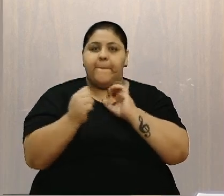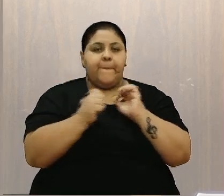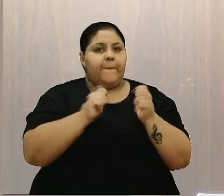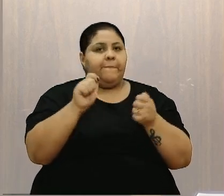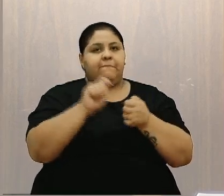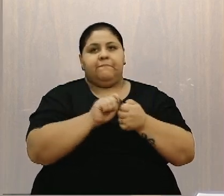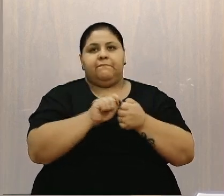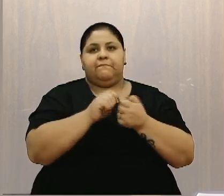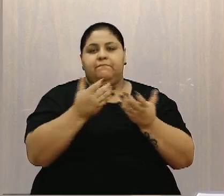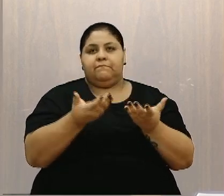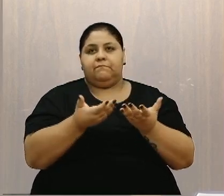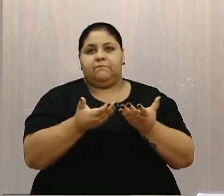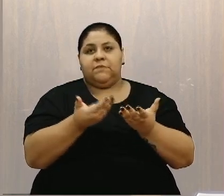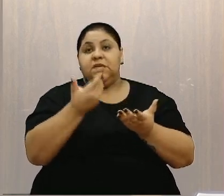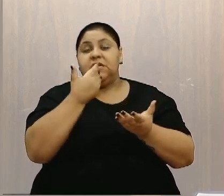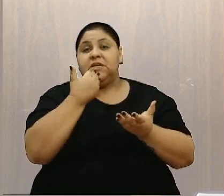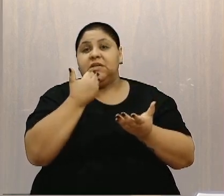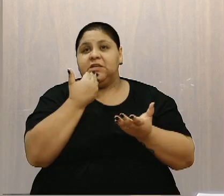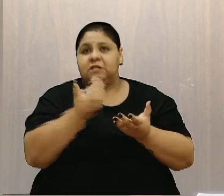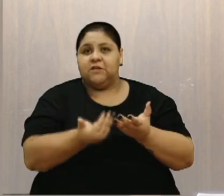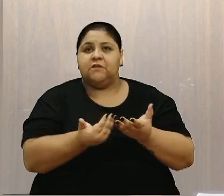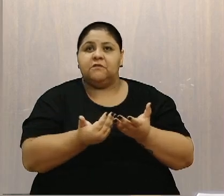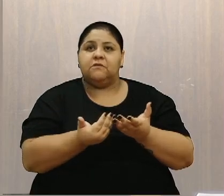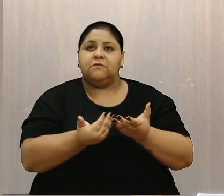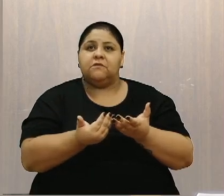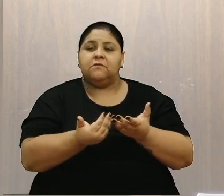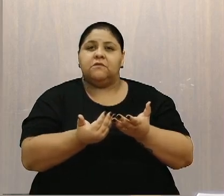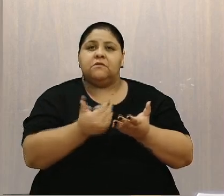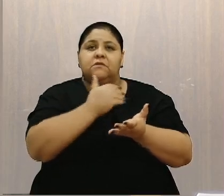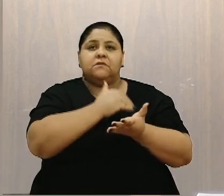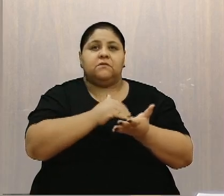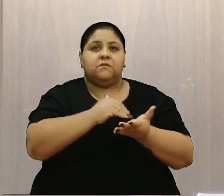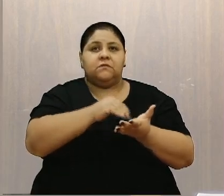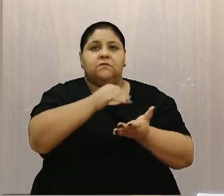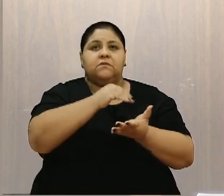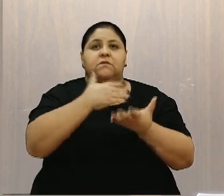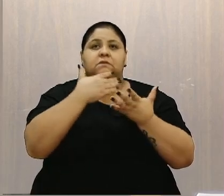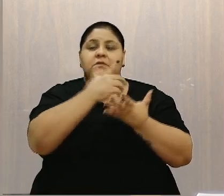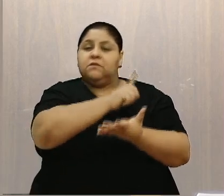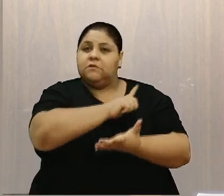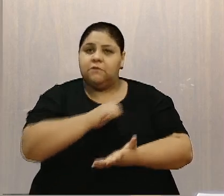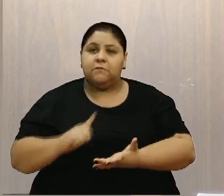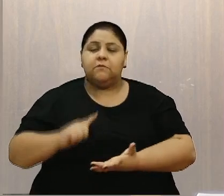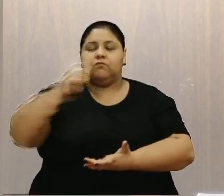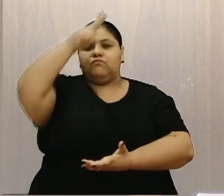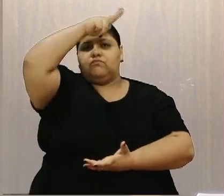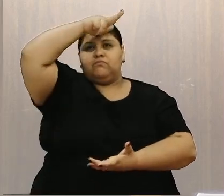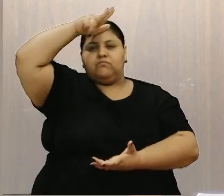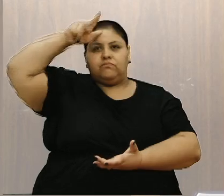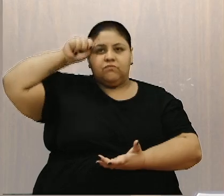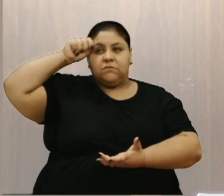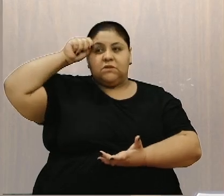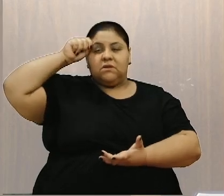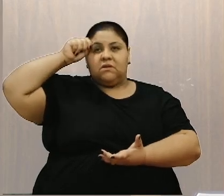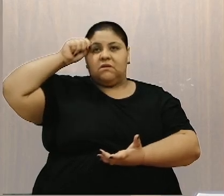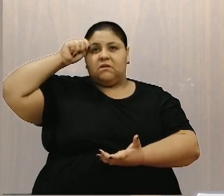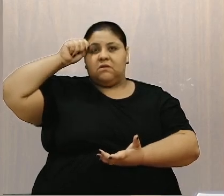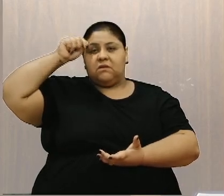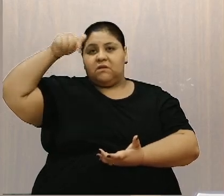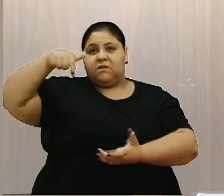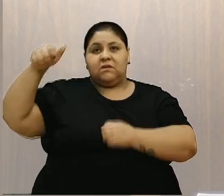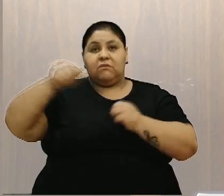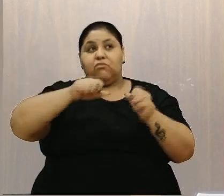fazer, é fazer esse pedido, que venha a secretária de governo, que venha o prefeito, que venha alguém aqui para